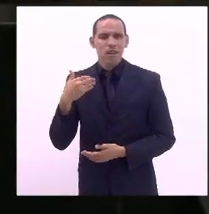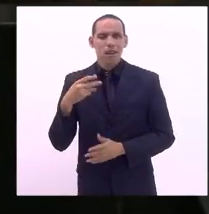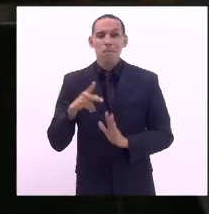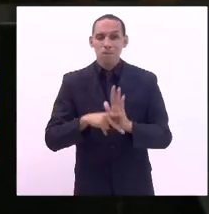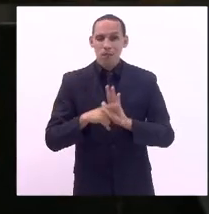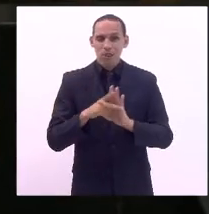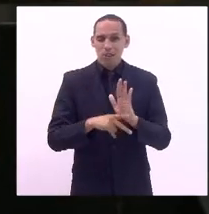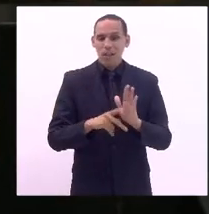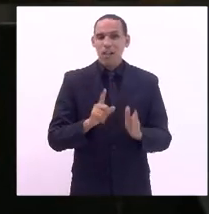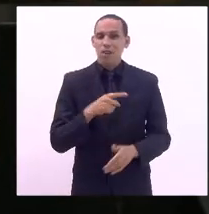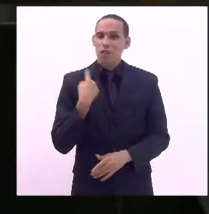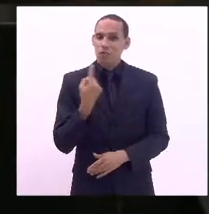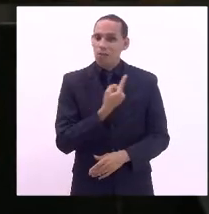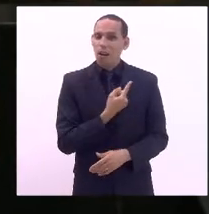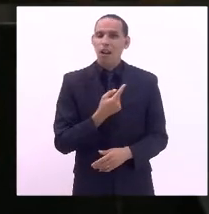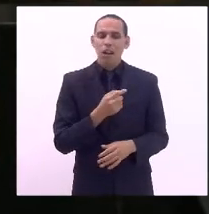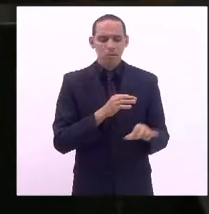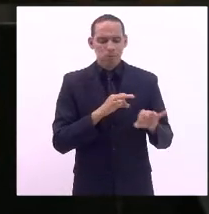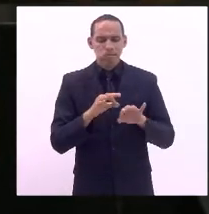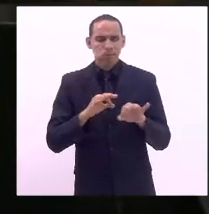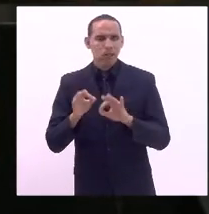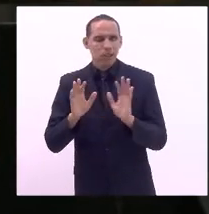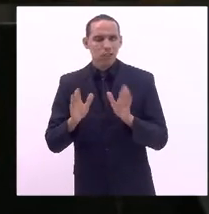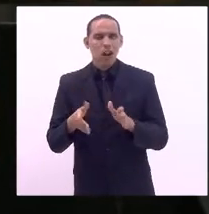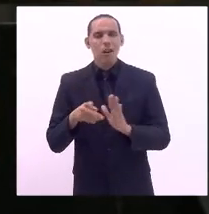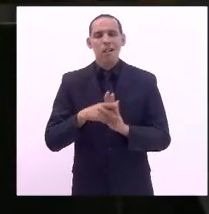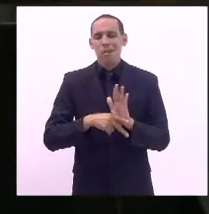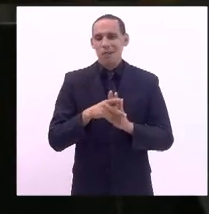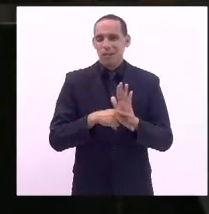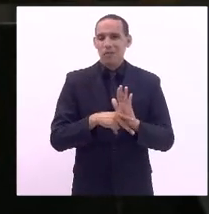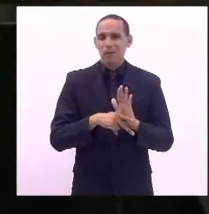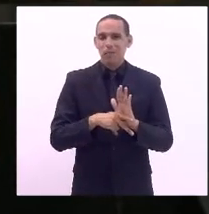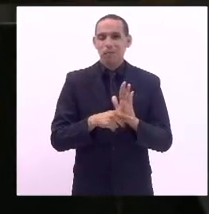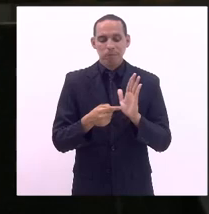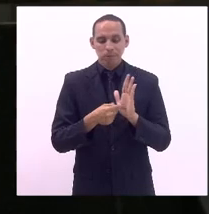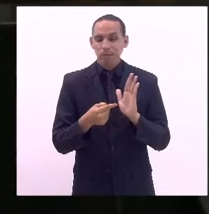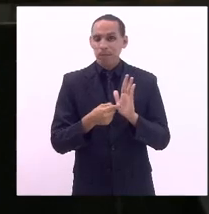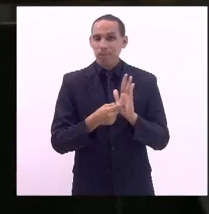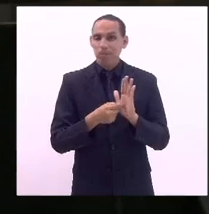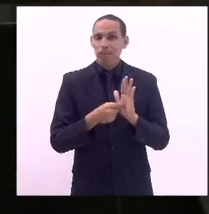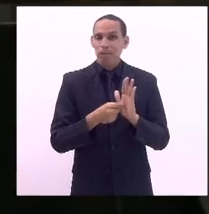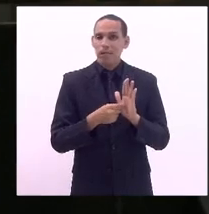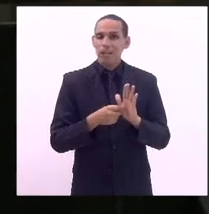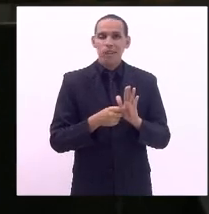dele, nós havíamos protocolado um projeto que tratava